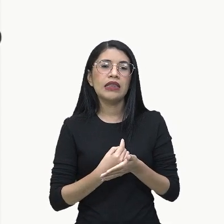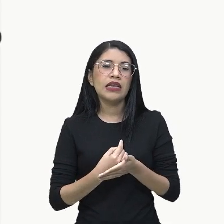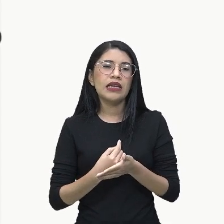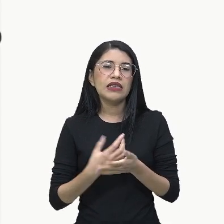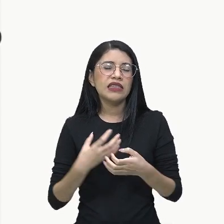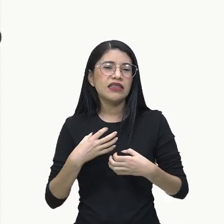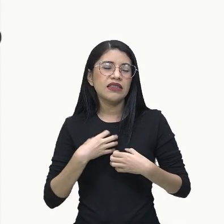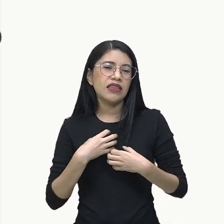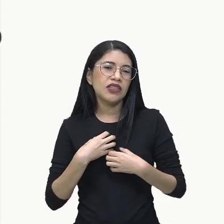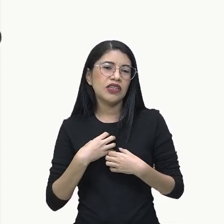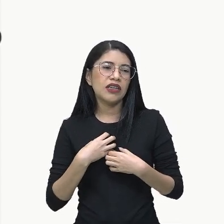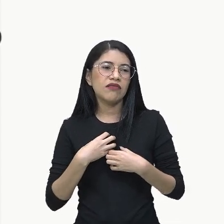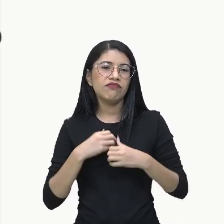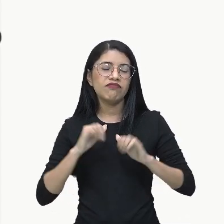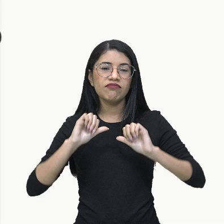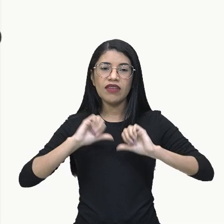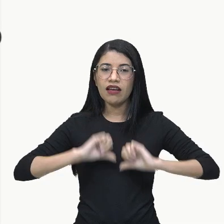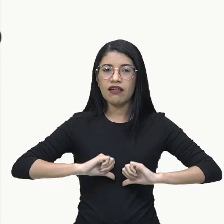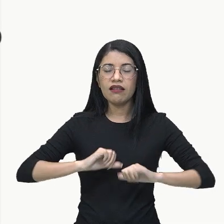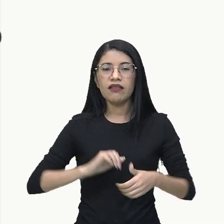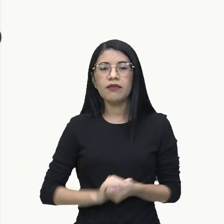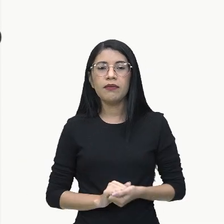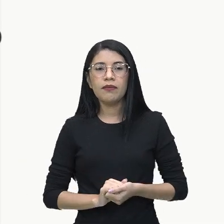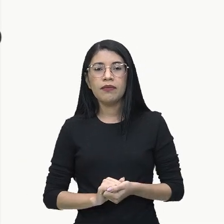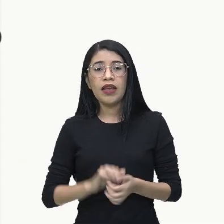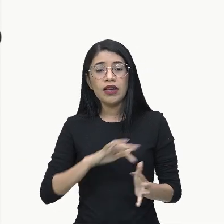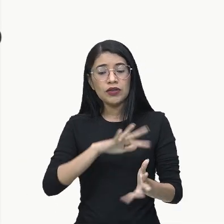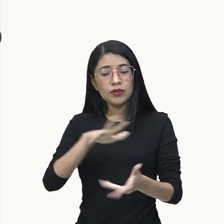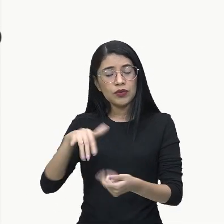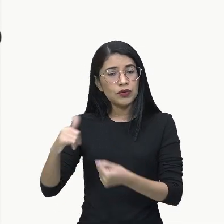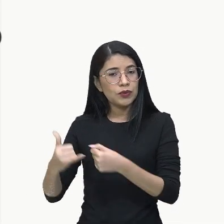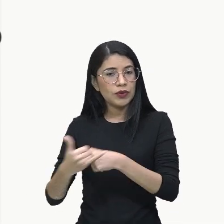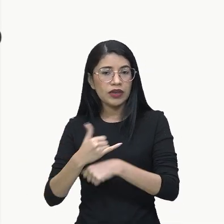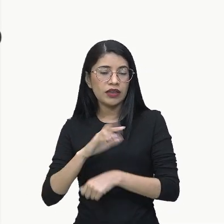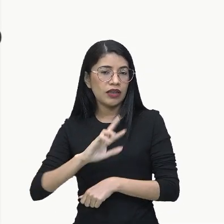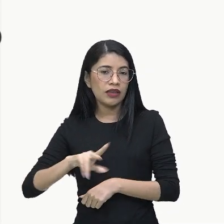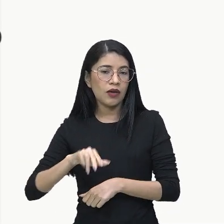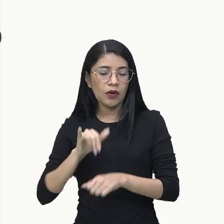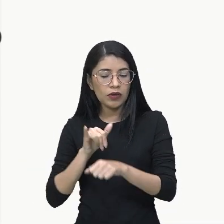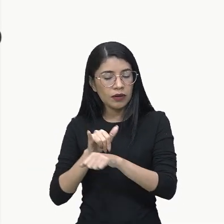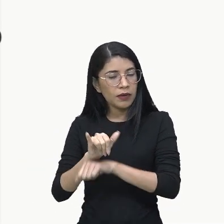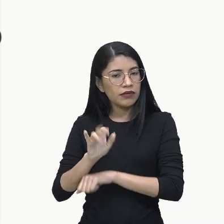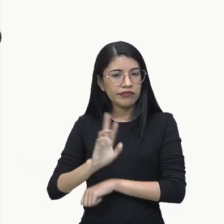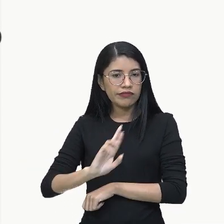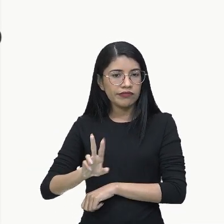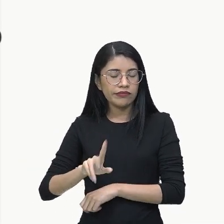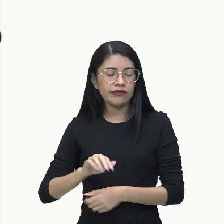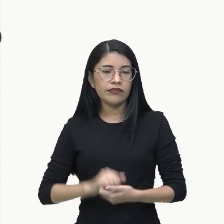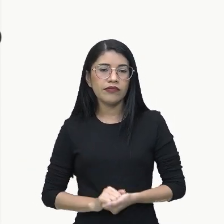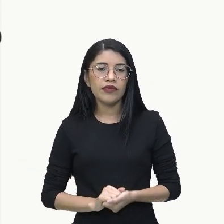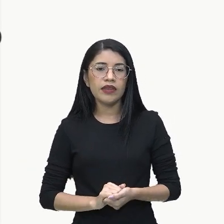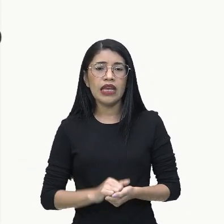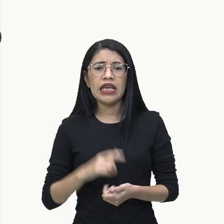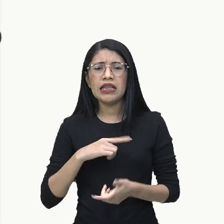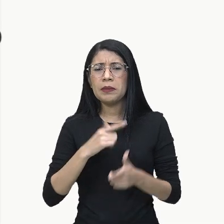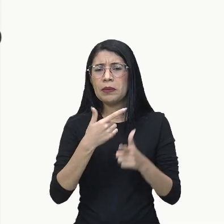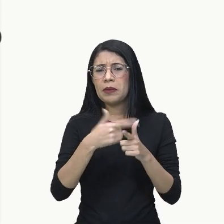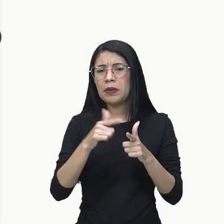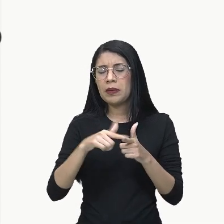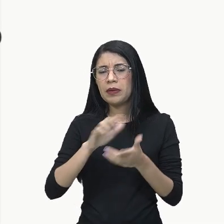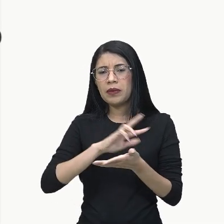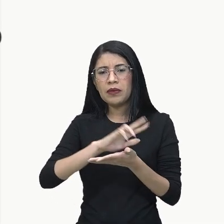negativo. Tu não me enganas, mundo, e não te engano a ti. E esses monstros atuais não